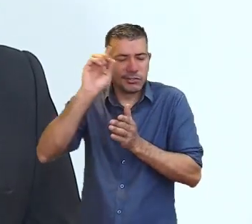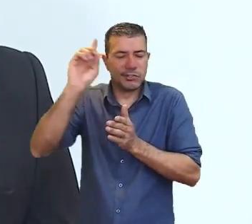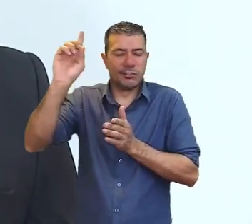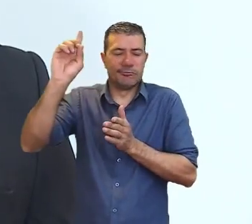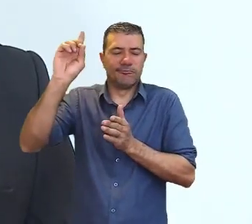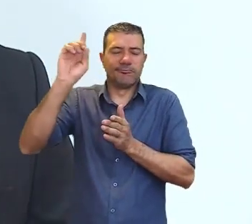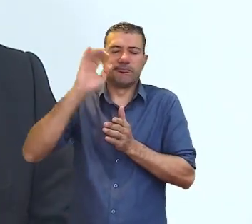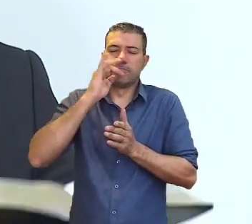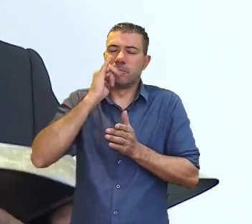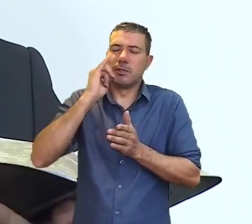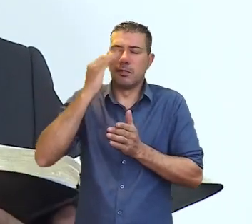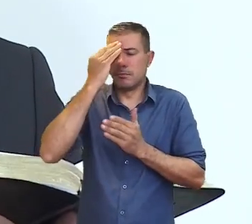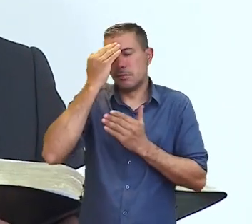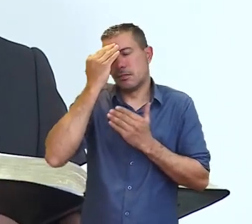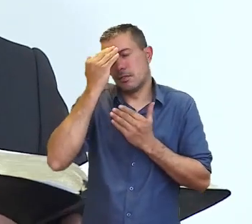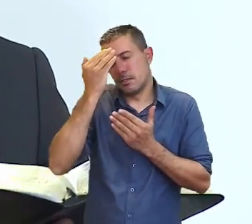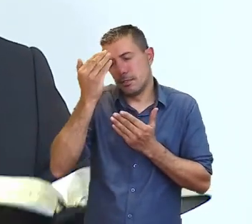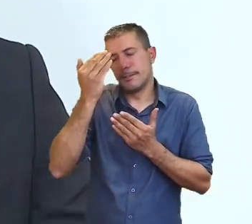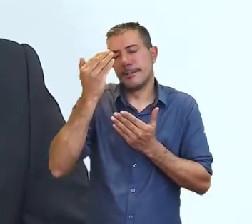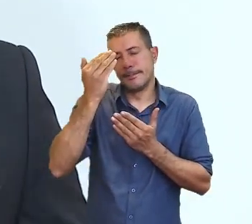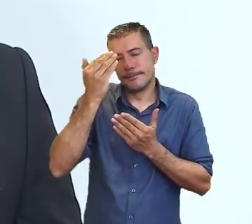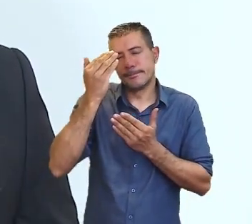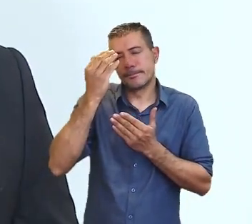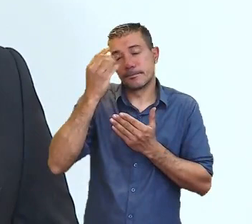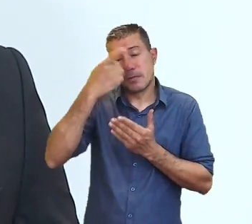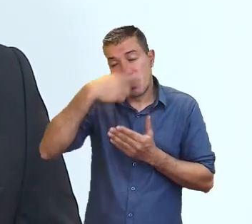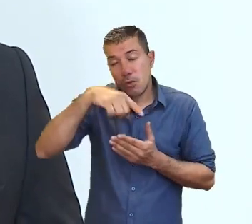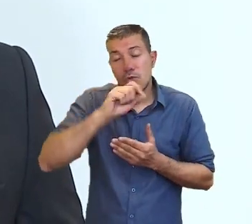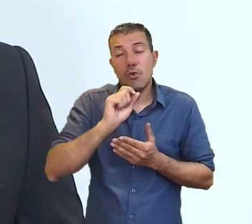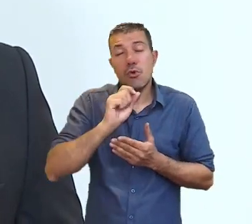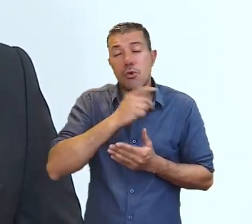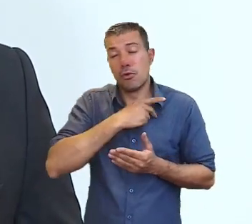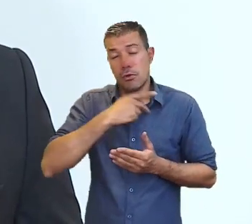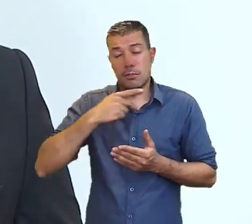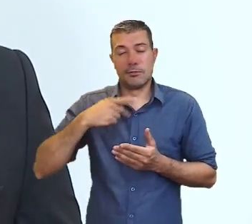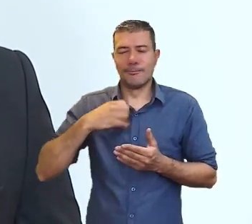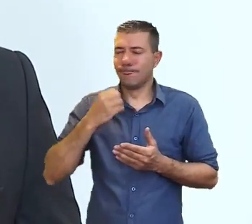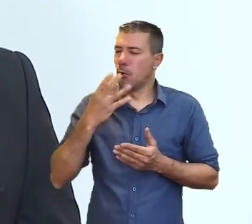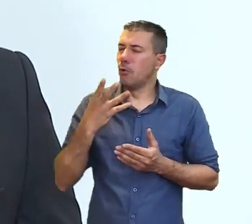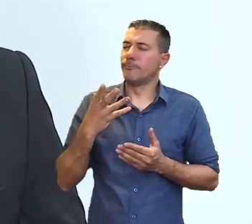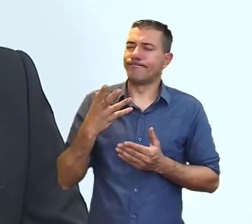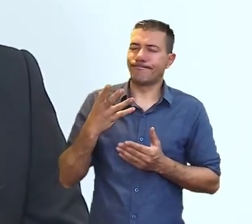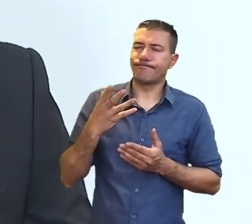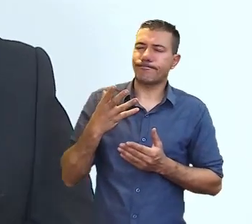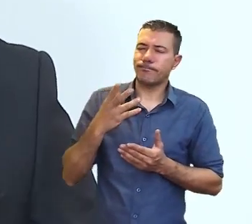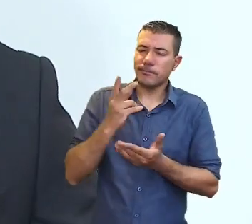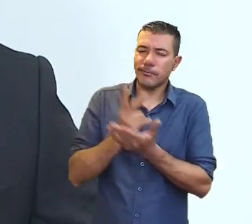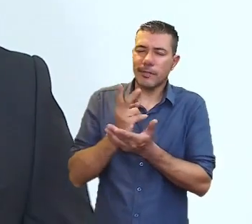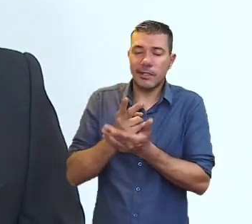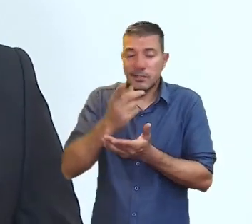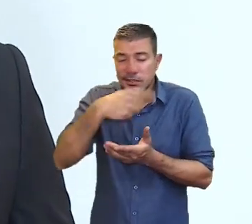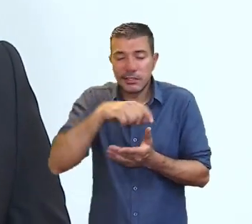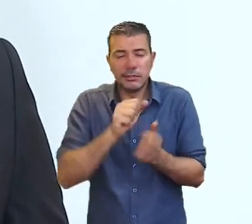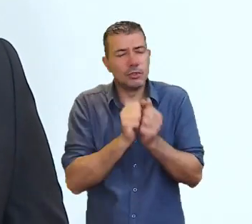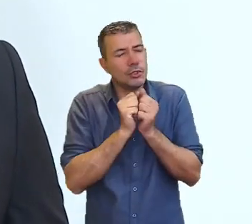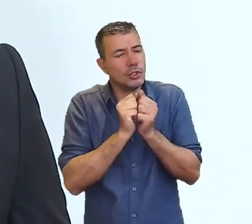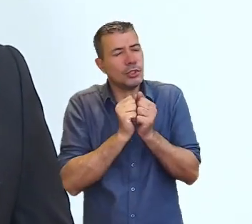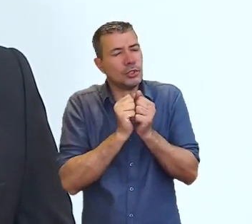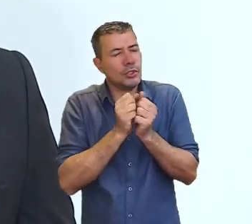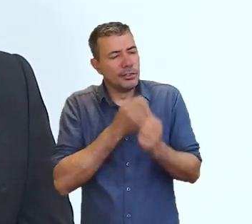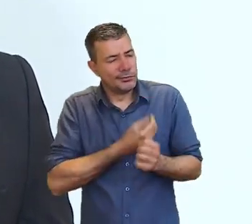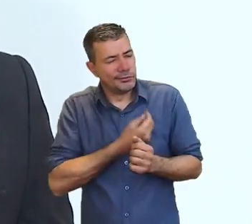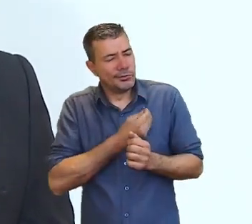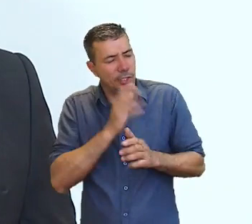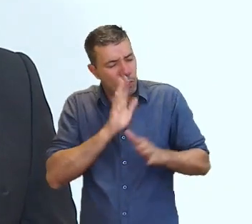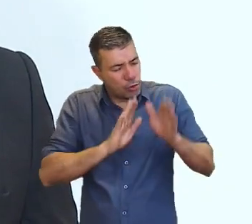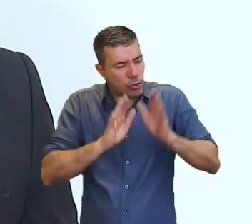querido Pai, obrigado porque o Senhor é o nosso bom pastor. Obrigado porque o Senhor tem sido com cada um de nós aqui.